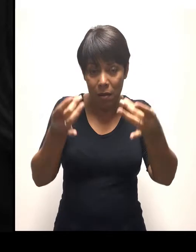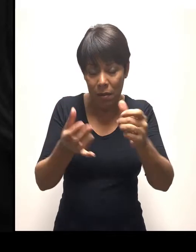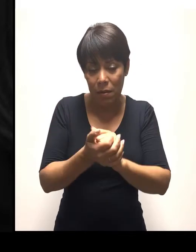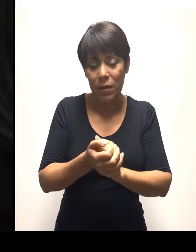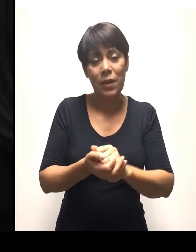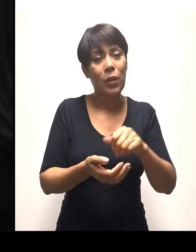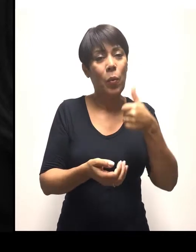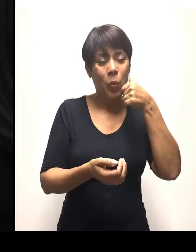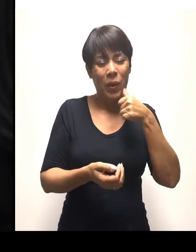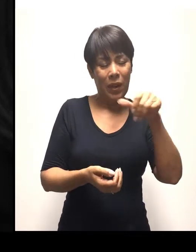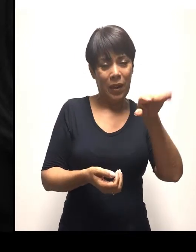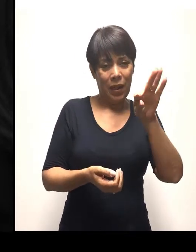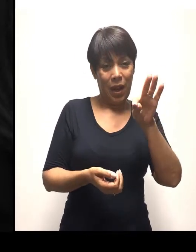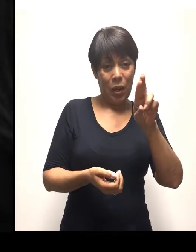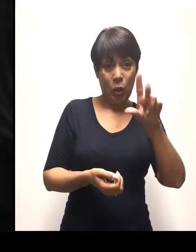na Tula